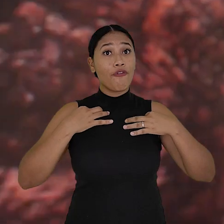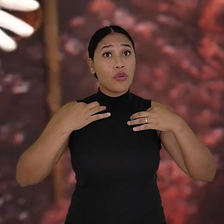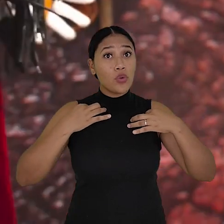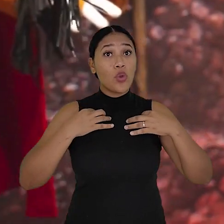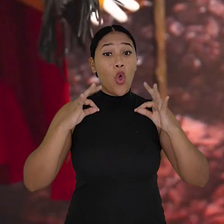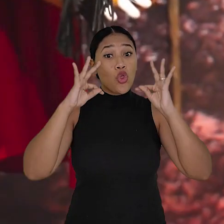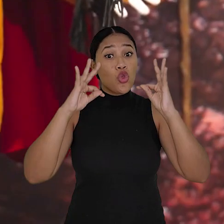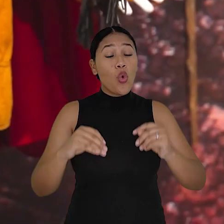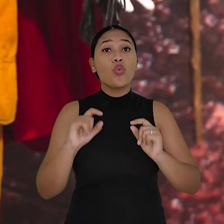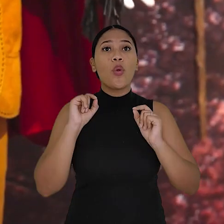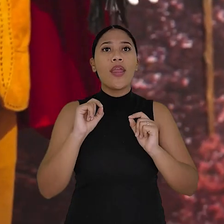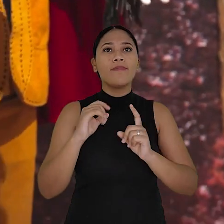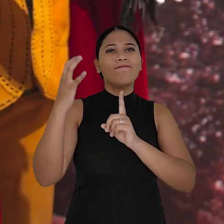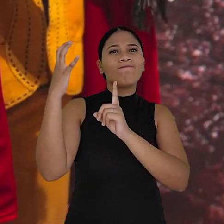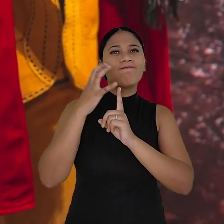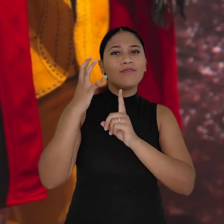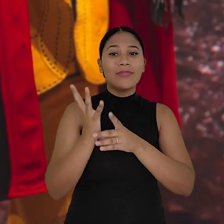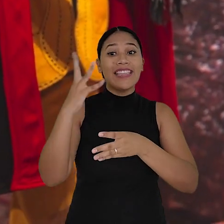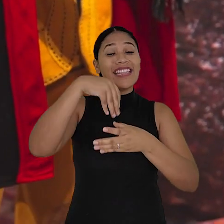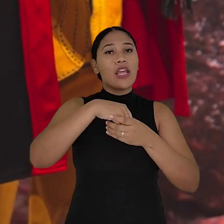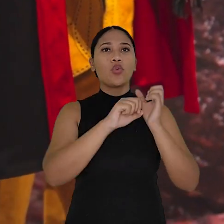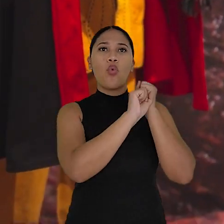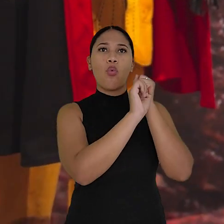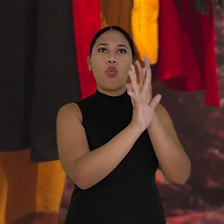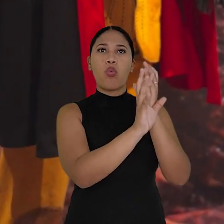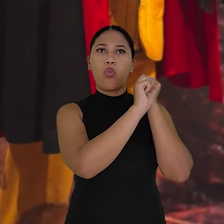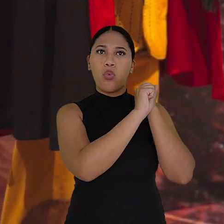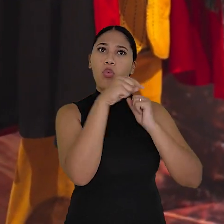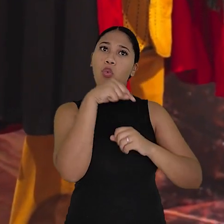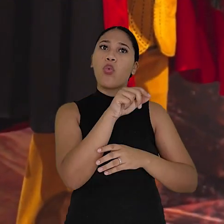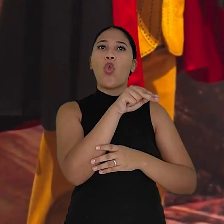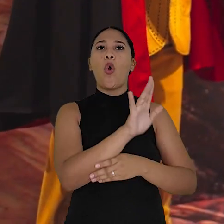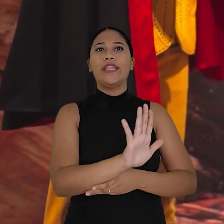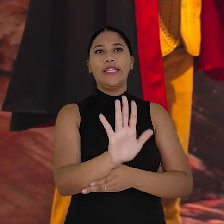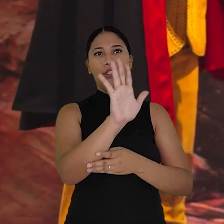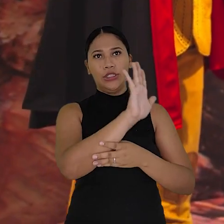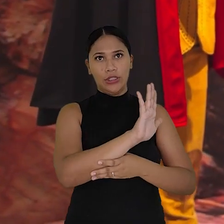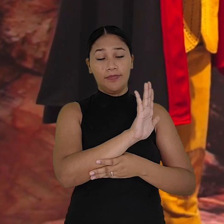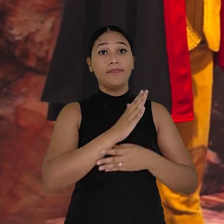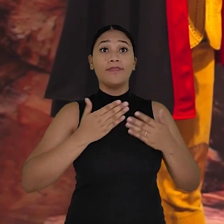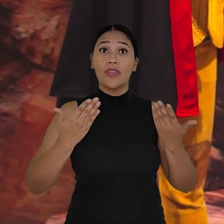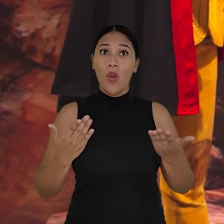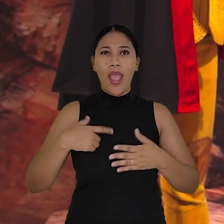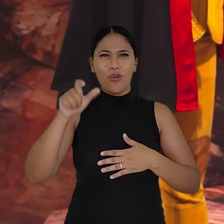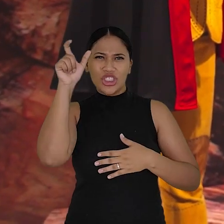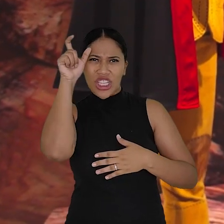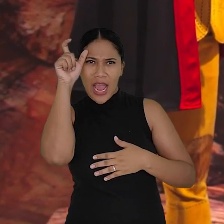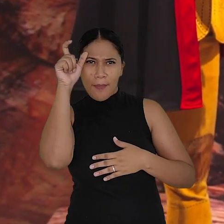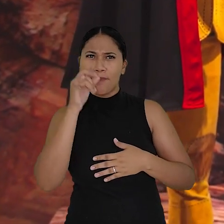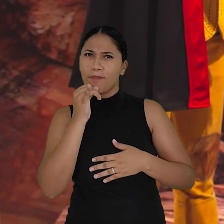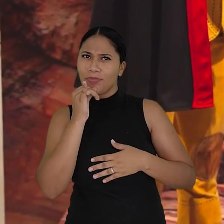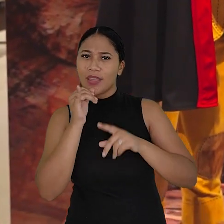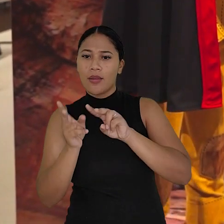figurinos todos inspirados dentro do folclore nordestino. Então, esse aqui, que é o diabo,